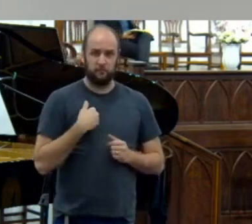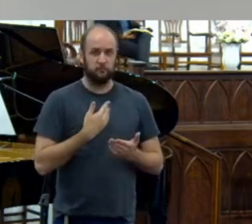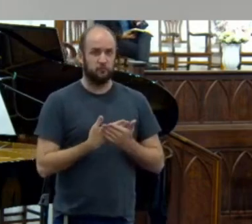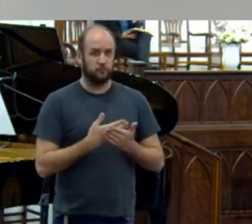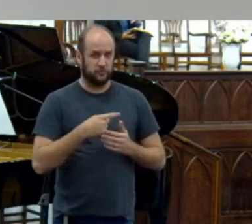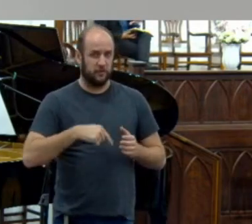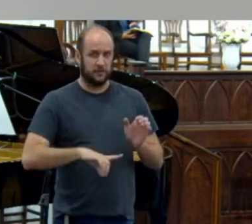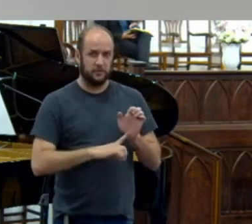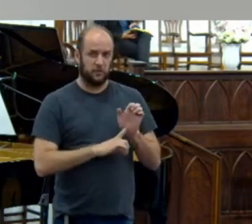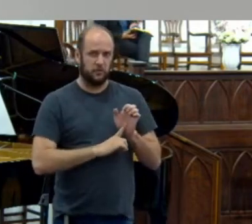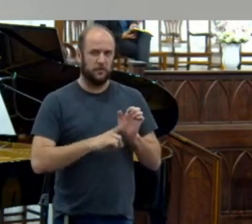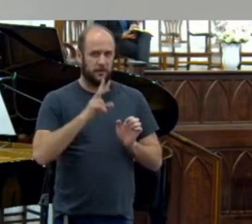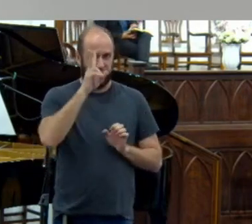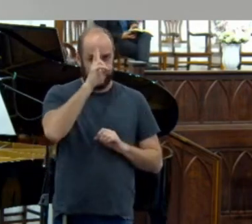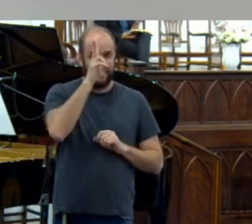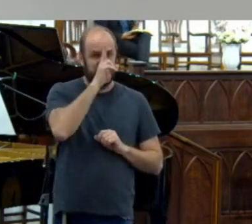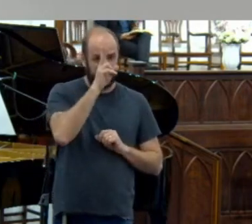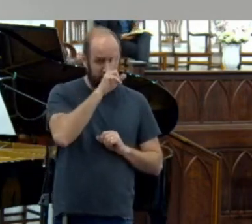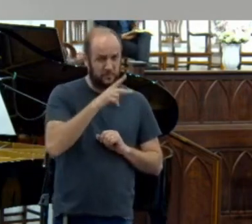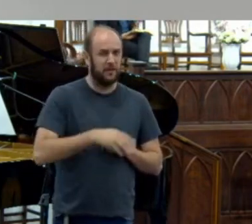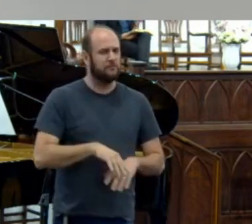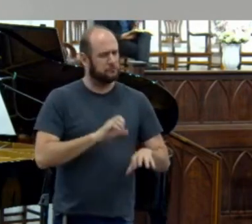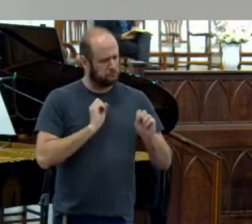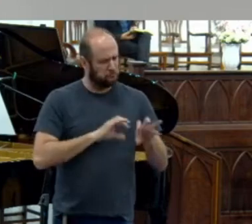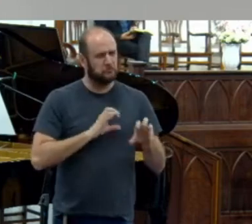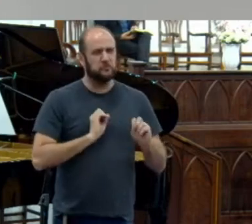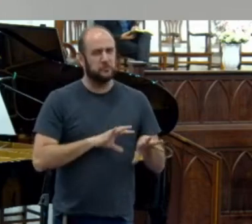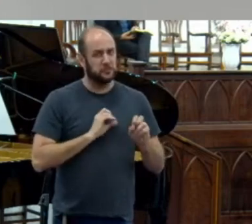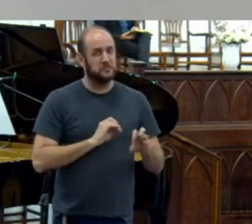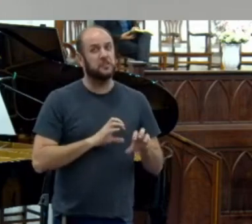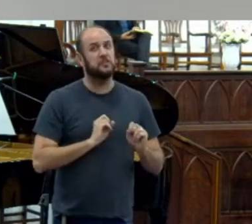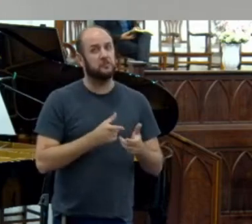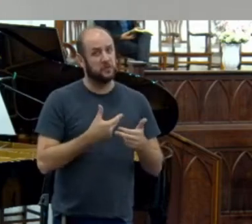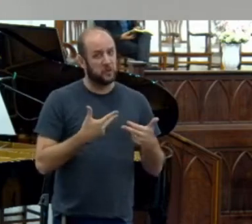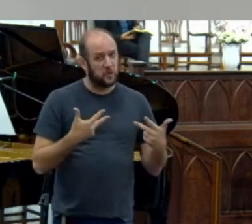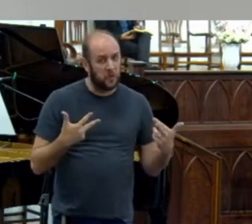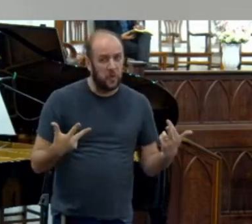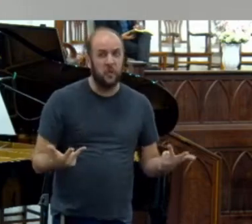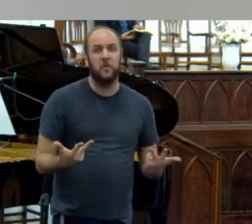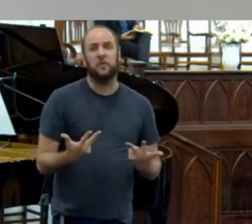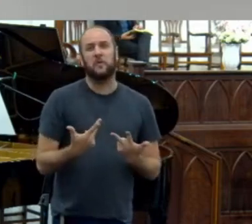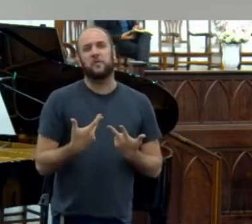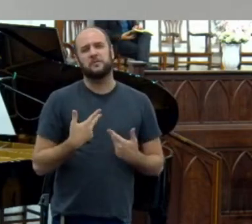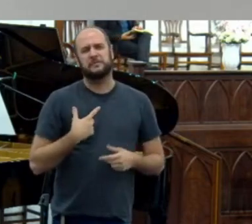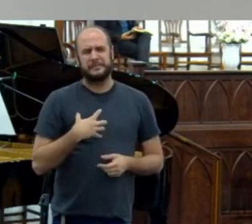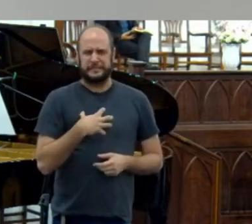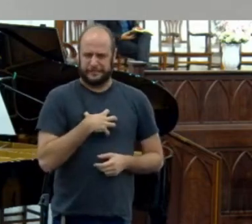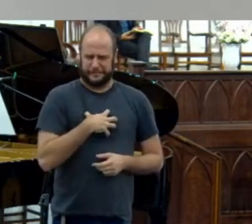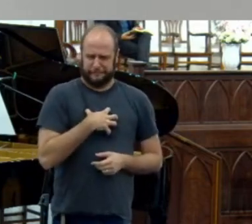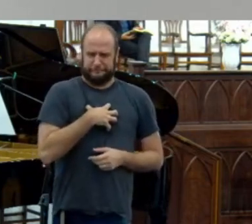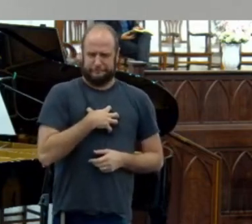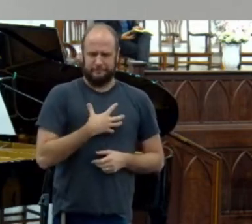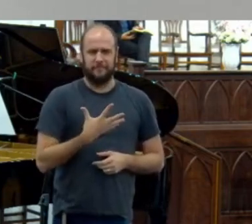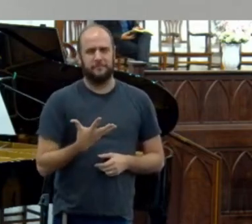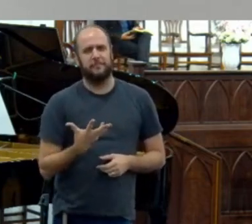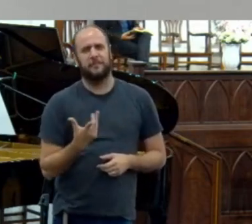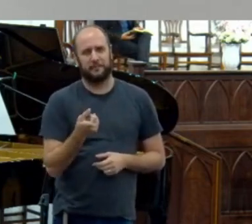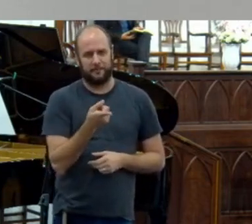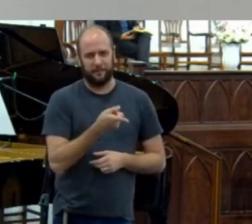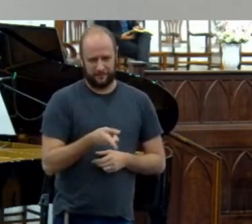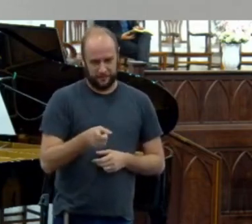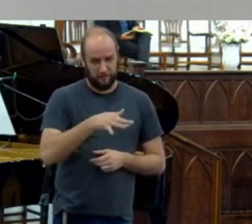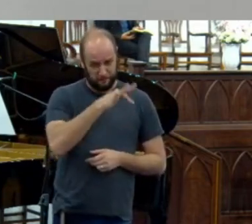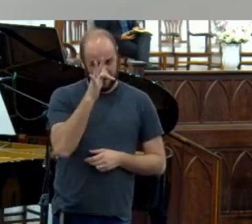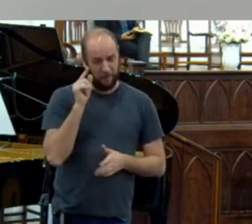da escola dominical, quem se lembra? Eu ensinava muita coisa que pisava no calo de vocês, não é,